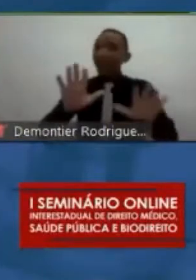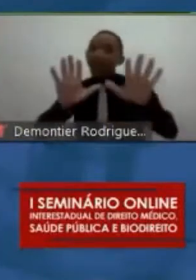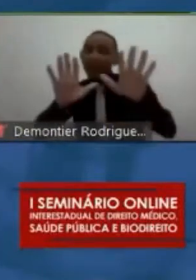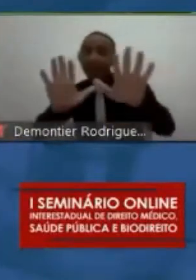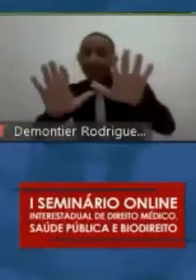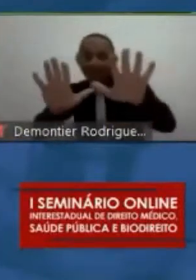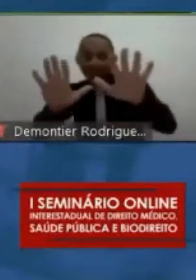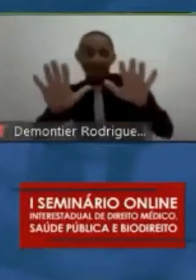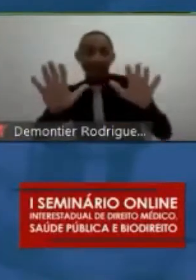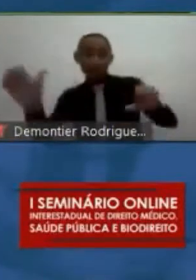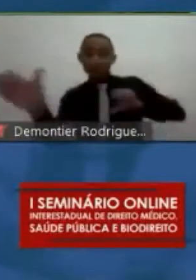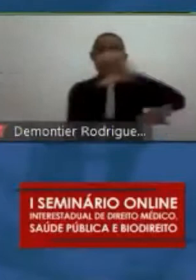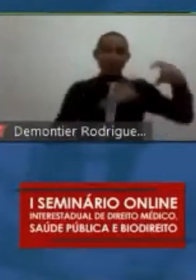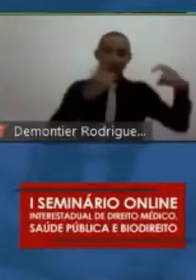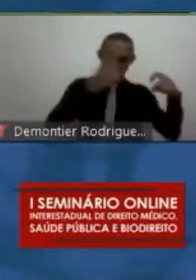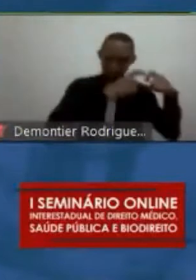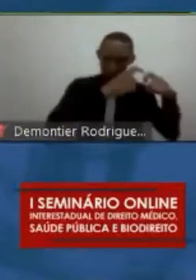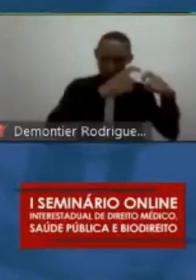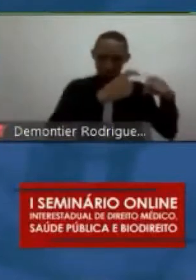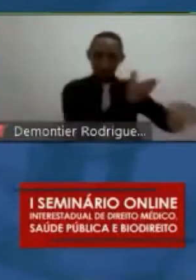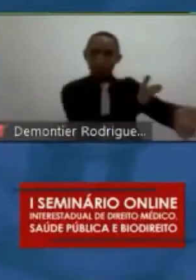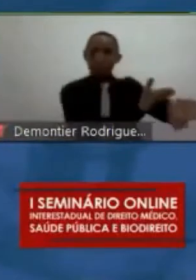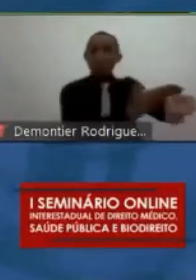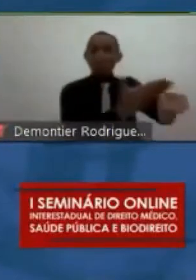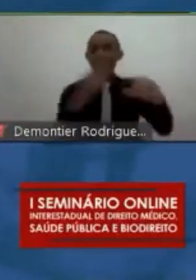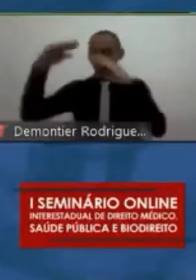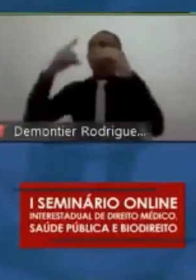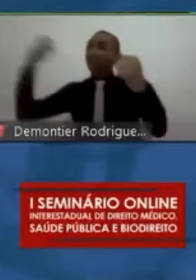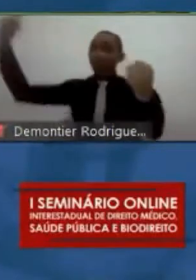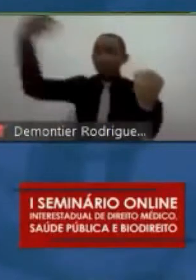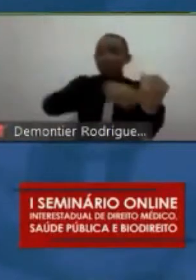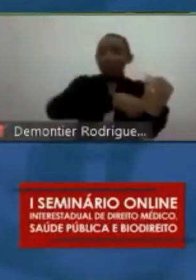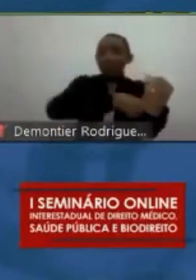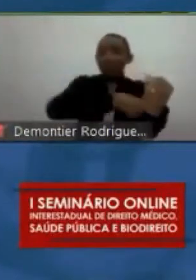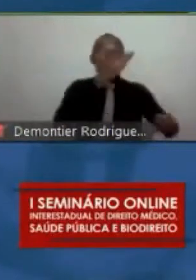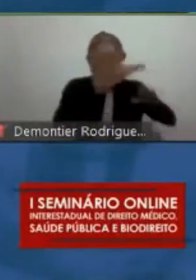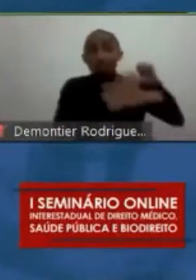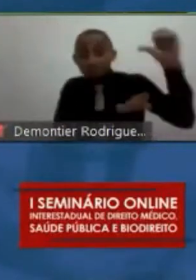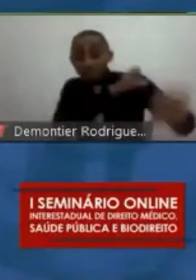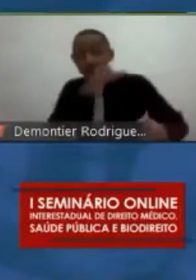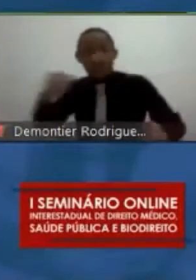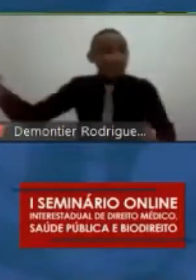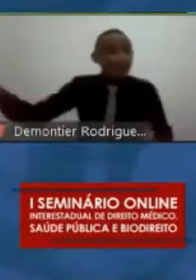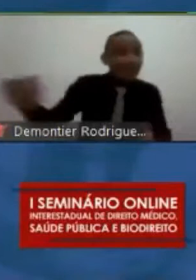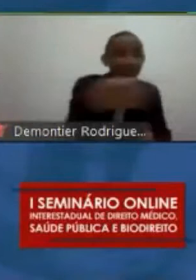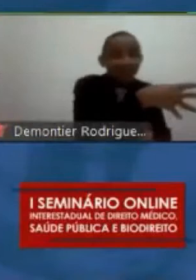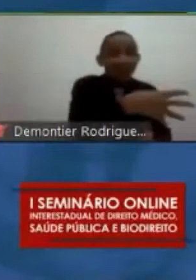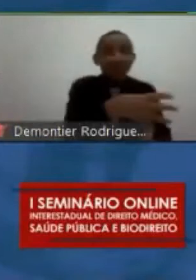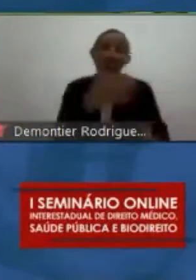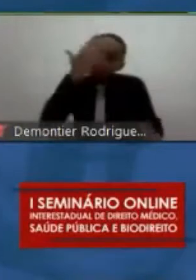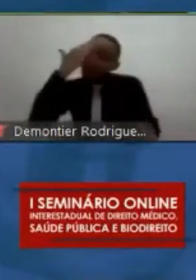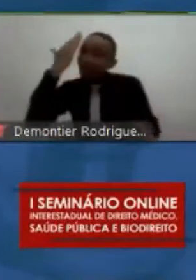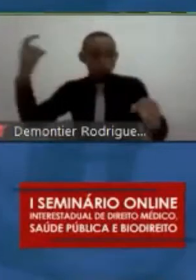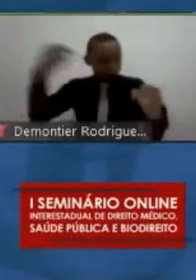prática rotineira que os médicos possuem, que é dar sangue ao paciente. Então, mesmo que haja evidências de que possa fazer mal,